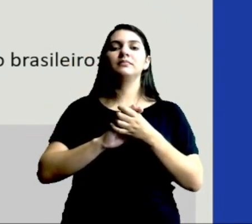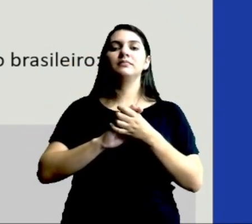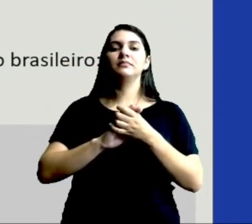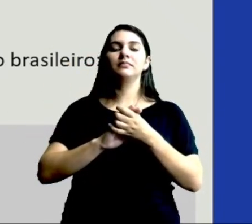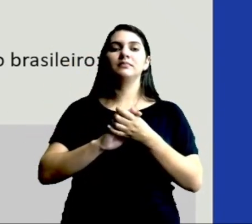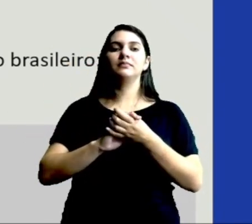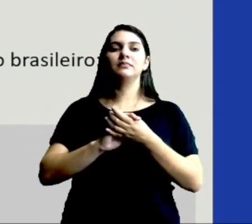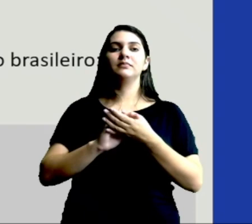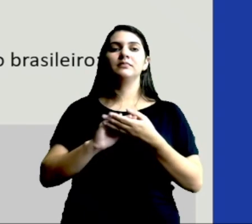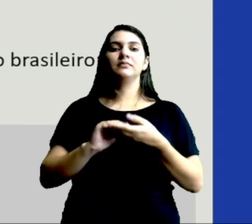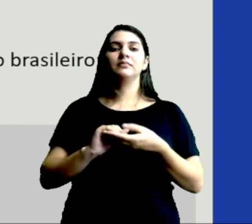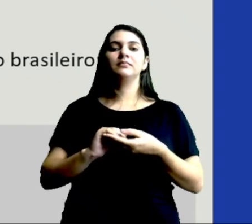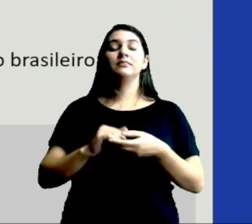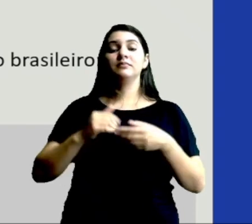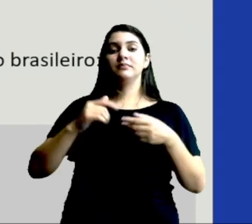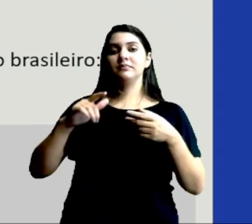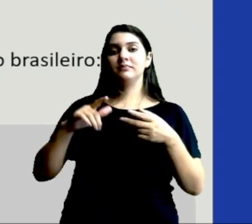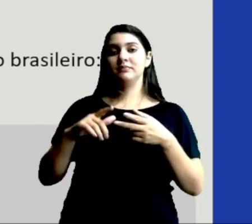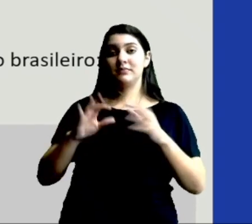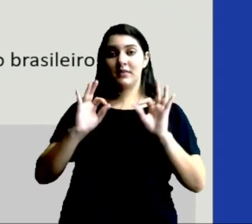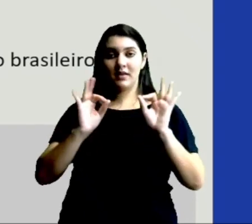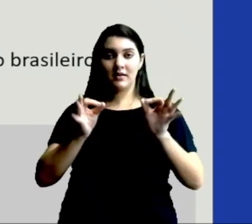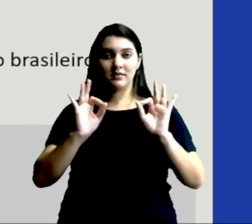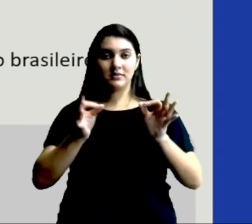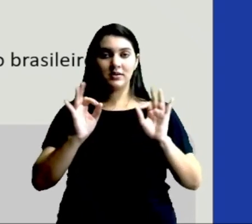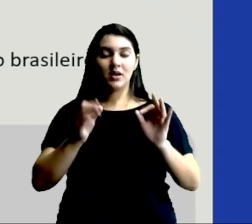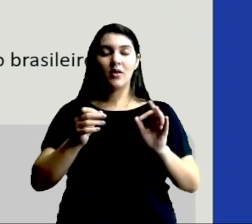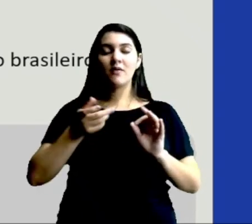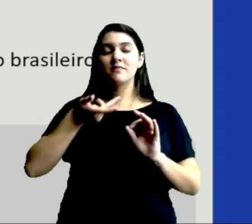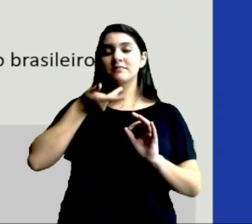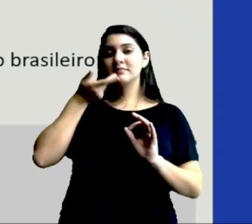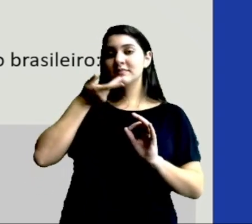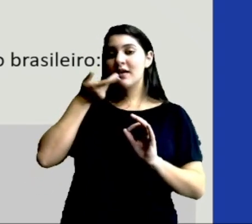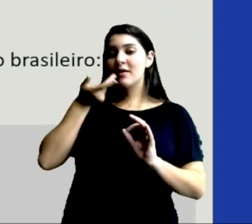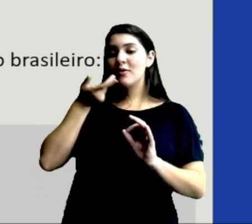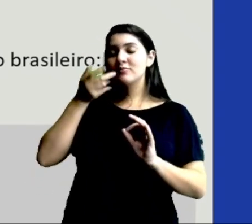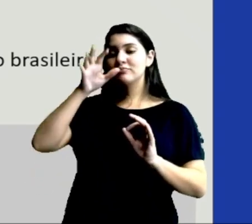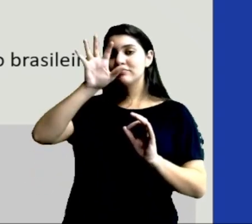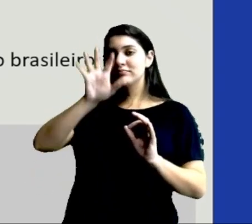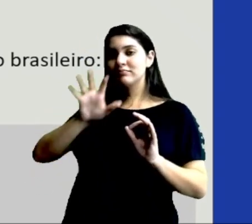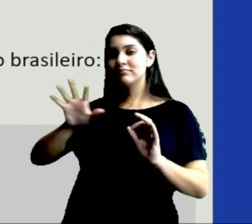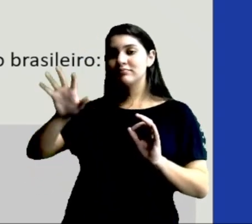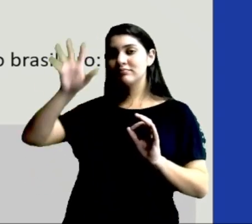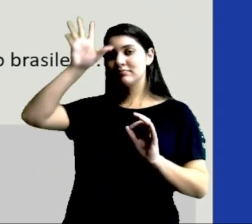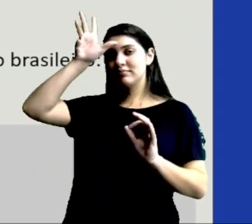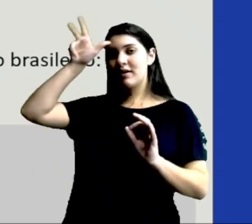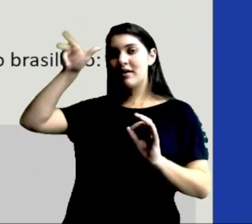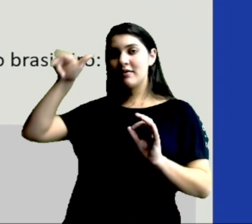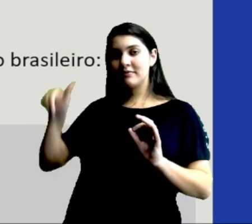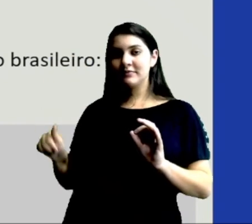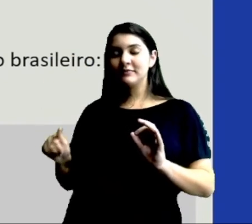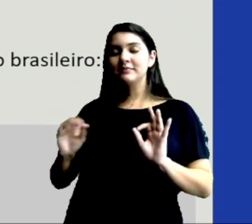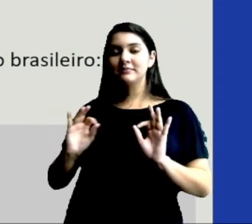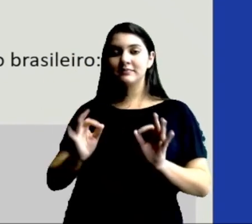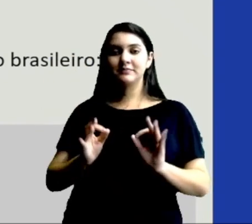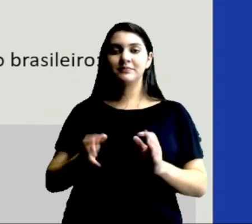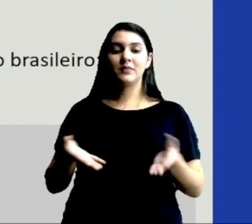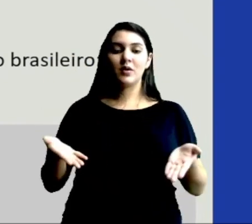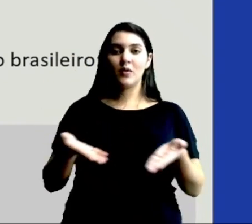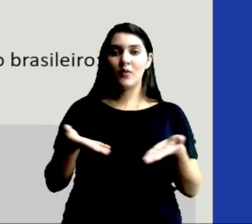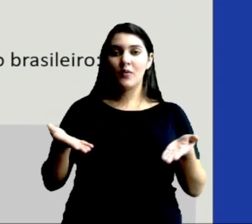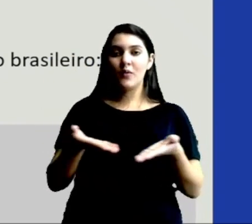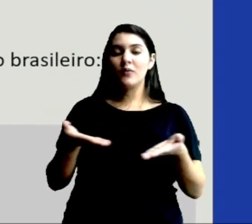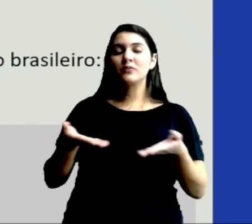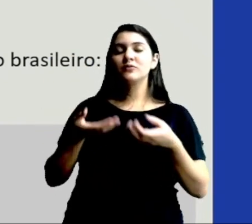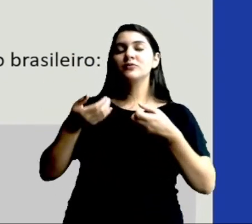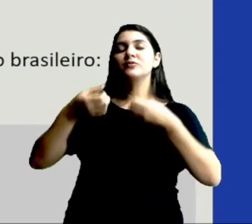Acertou quem falou do continente africano, não é? Hoje a gente está falando